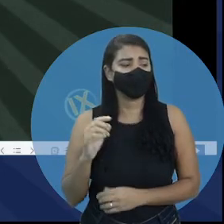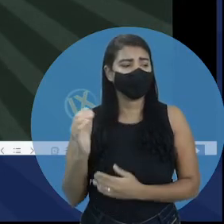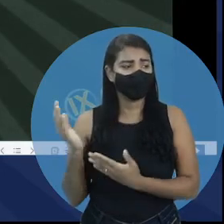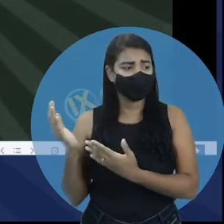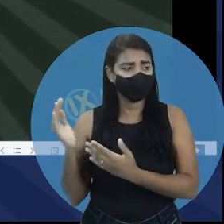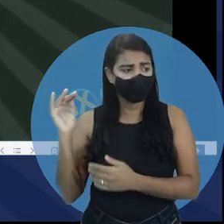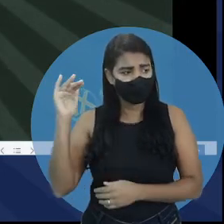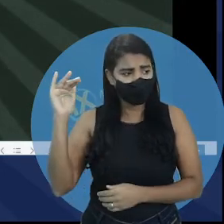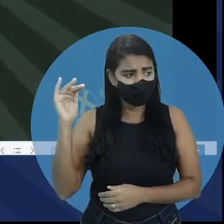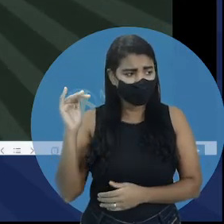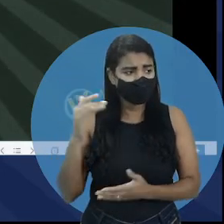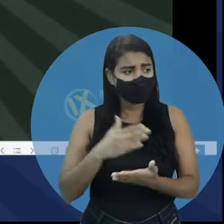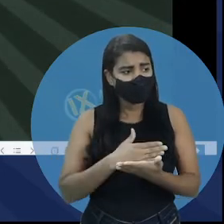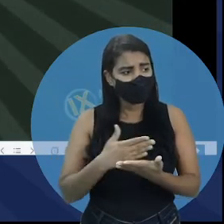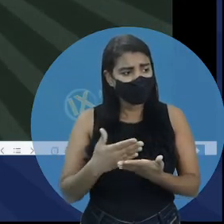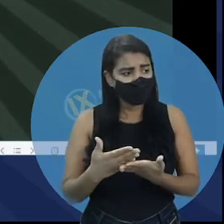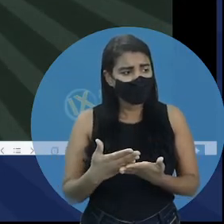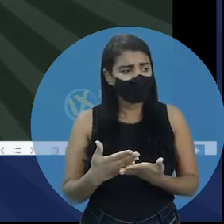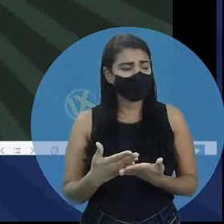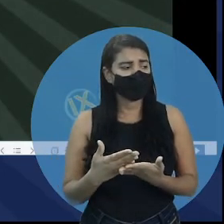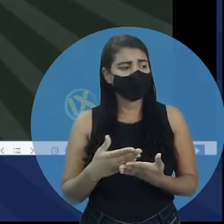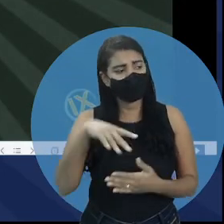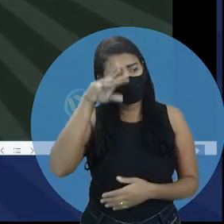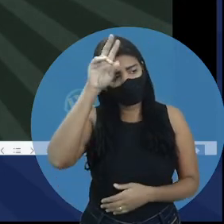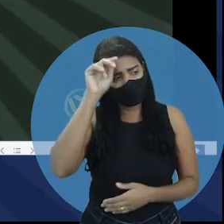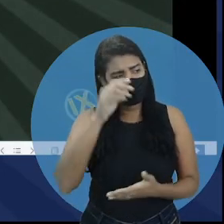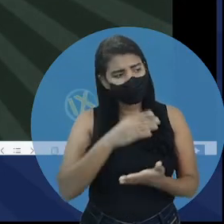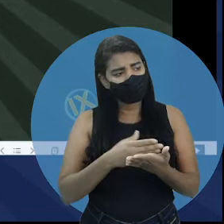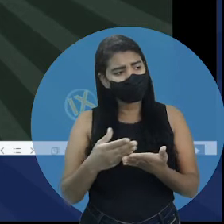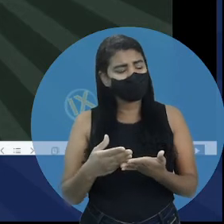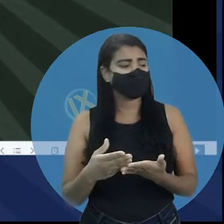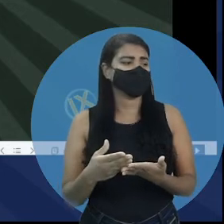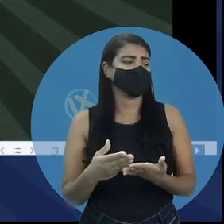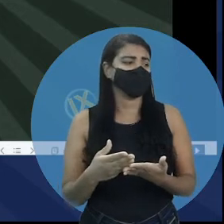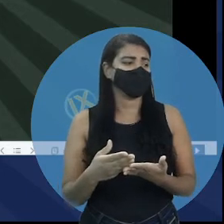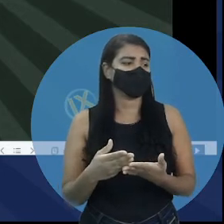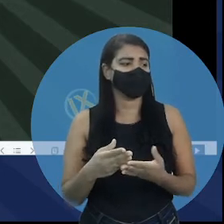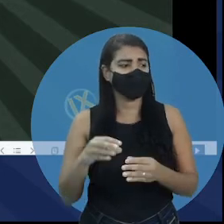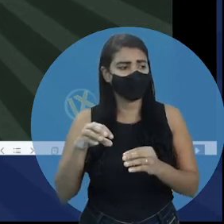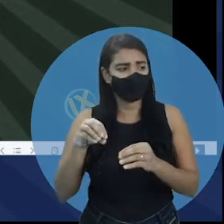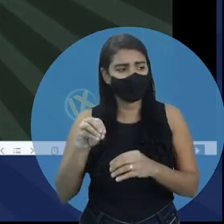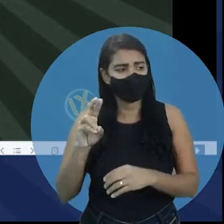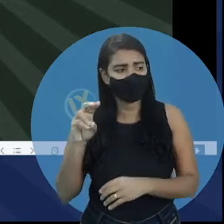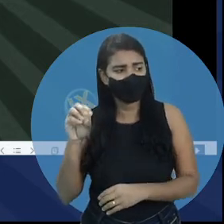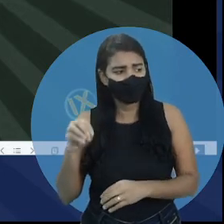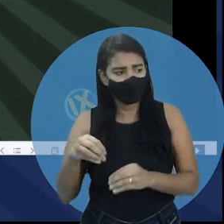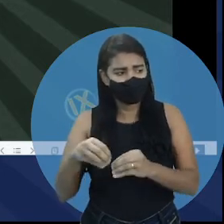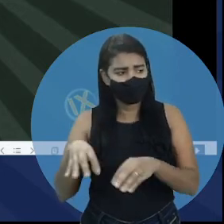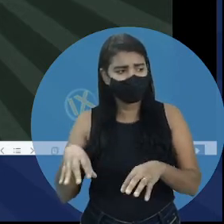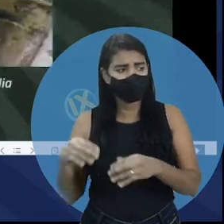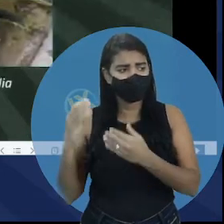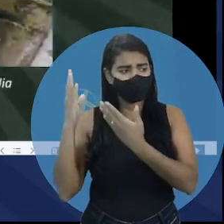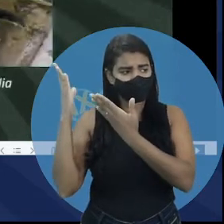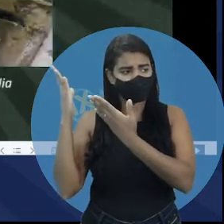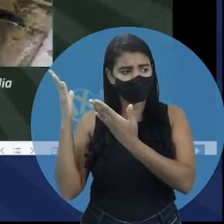para as fases iniciais dele, na fase larval e fase de ovo. Pode passar.